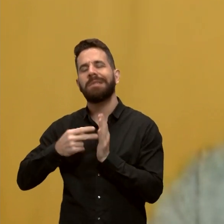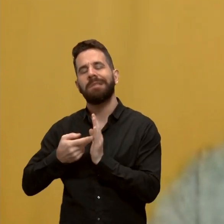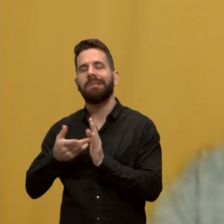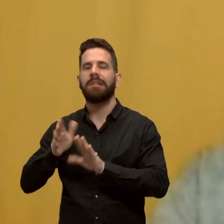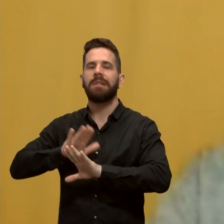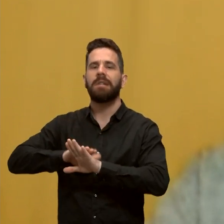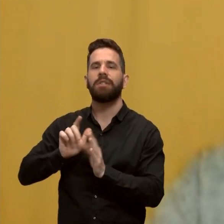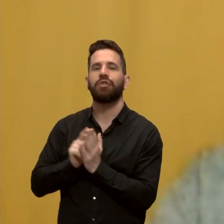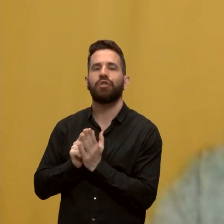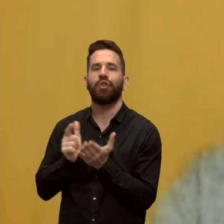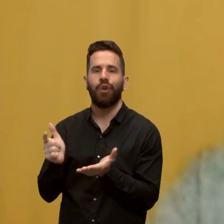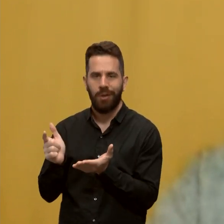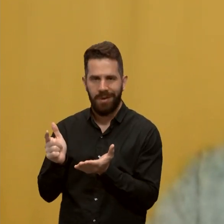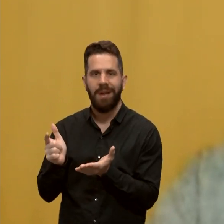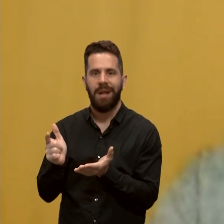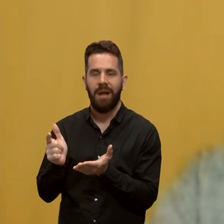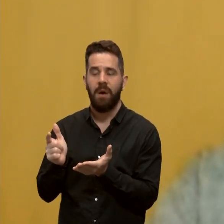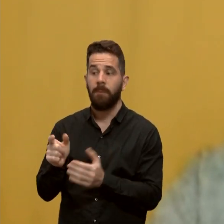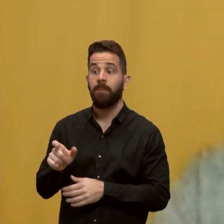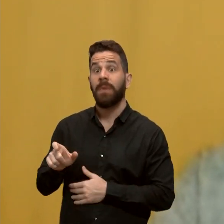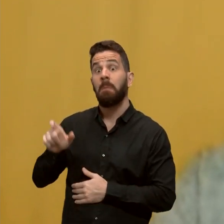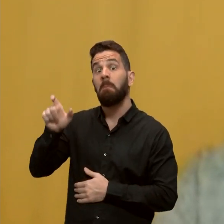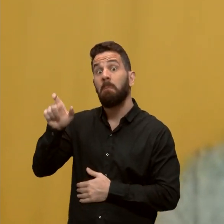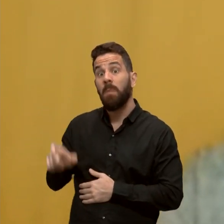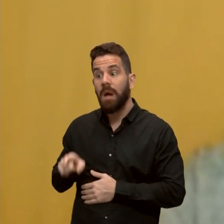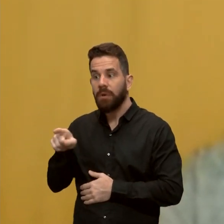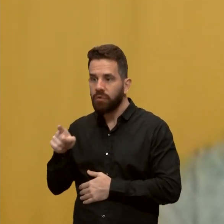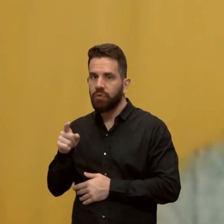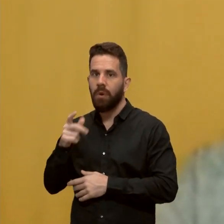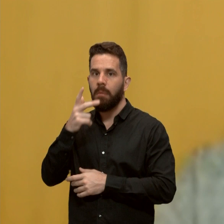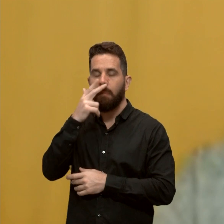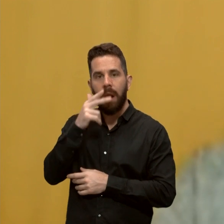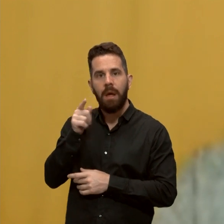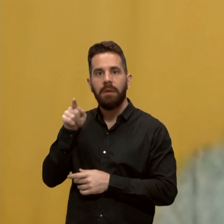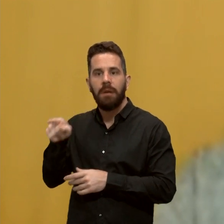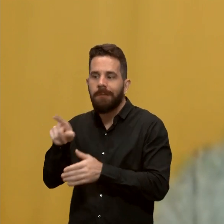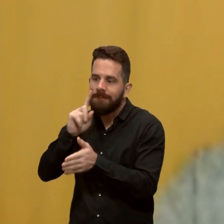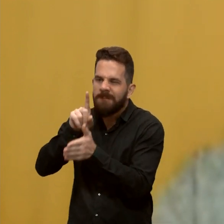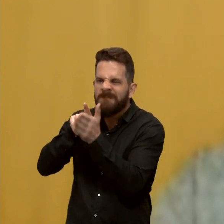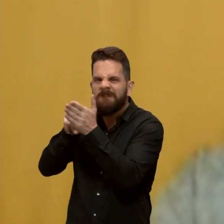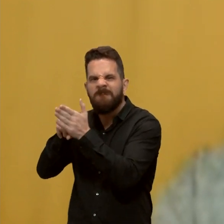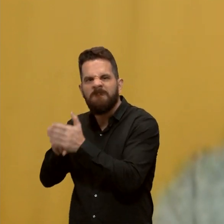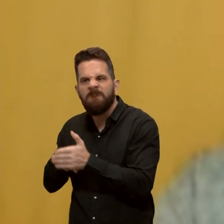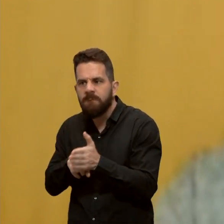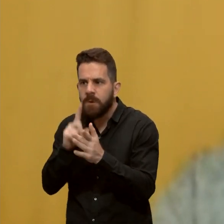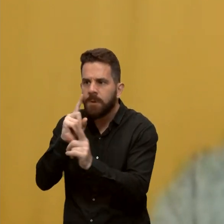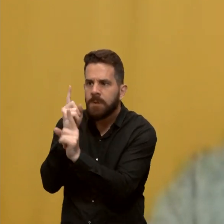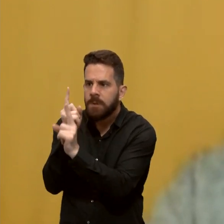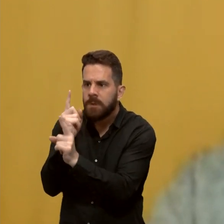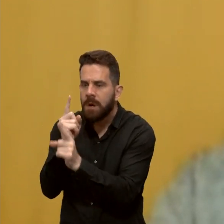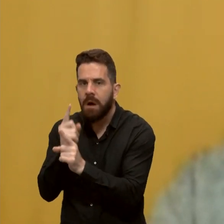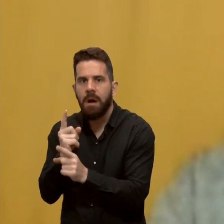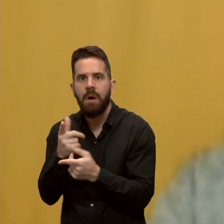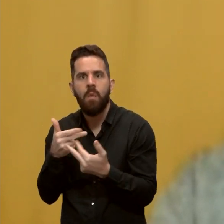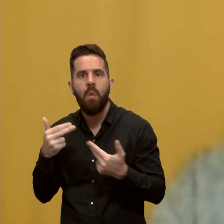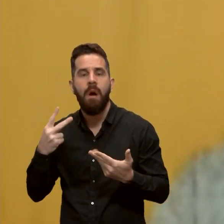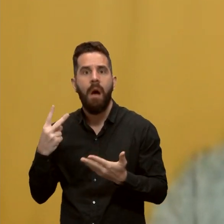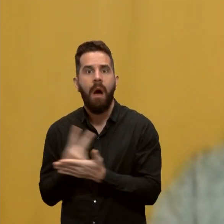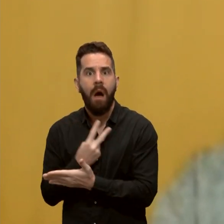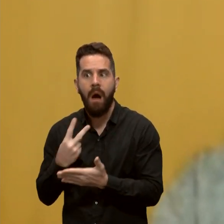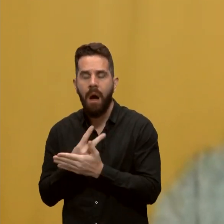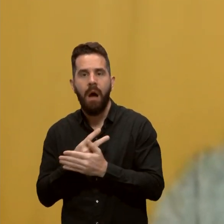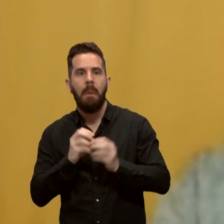que esse jornalista faz e às denúncias que essas pautas implicam. A gente vive num momento de acirramento do diálogo e